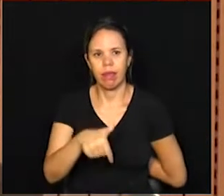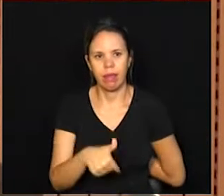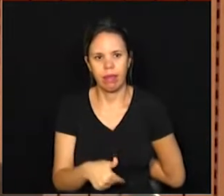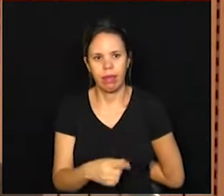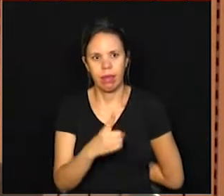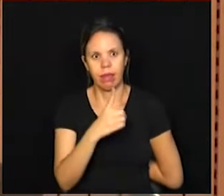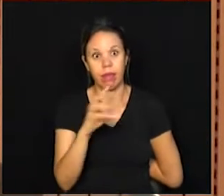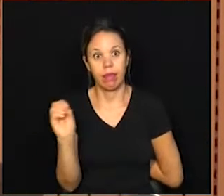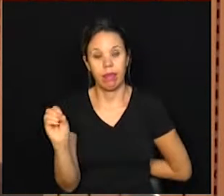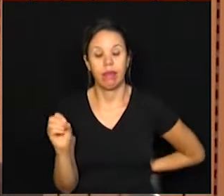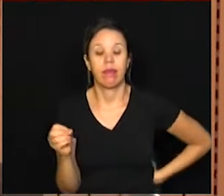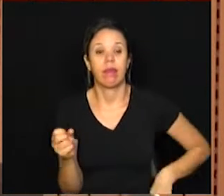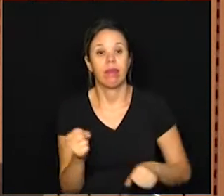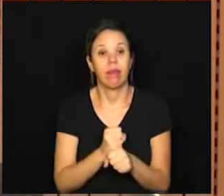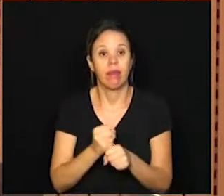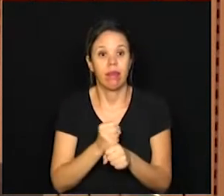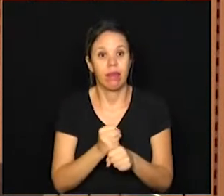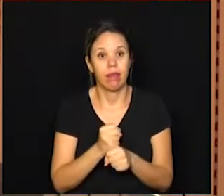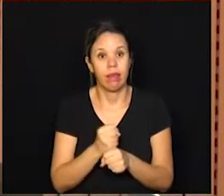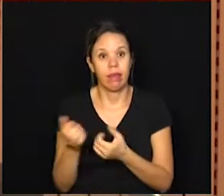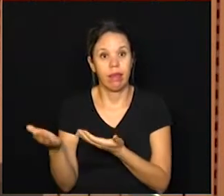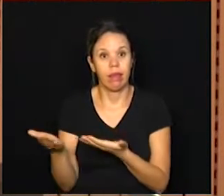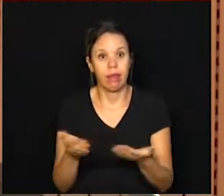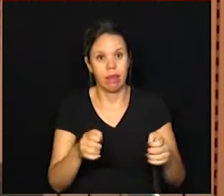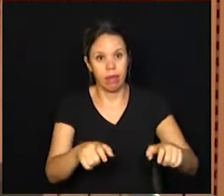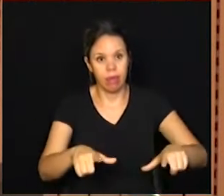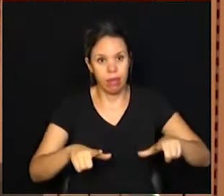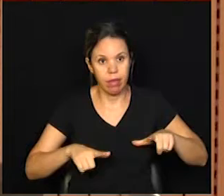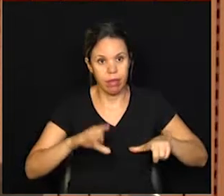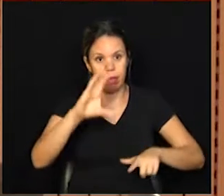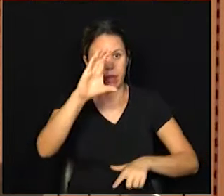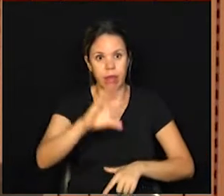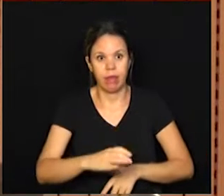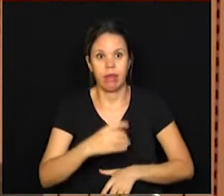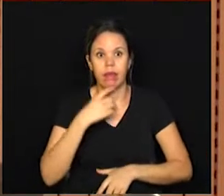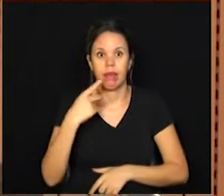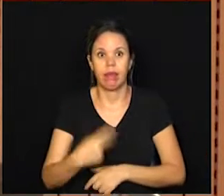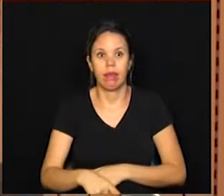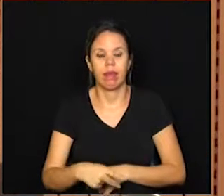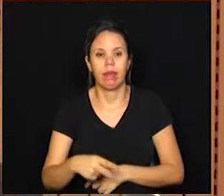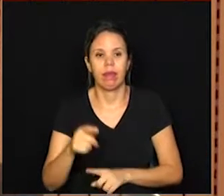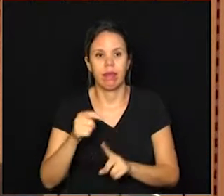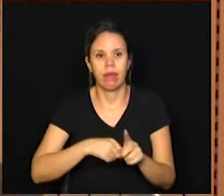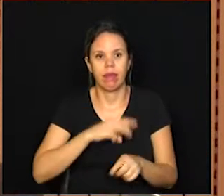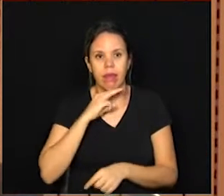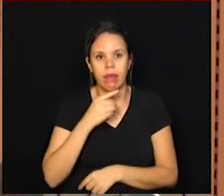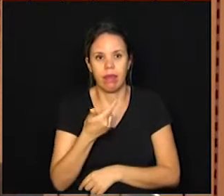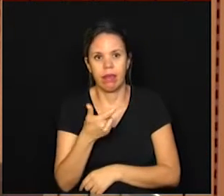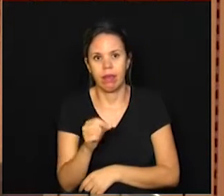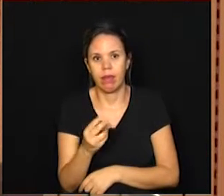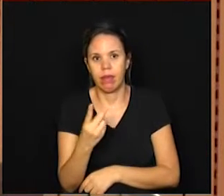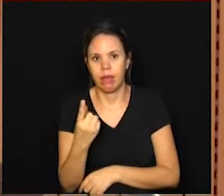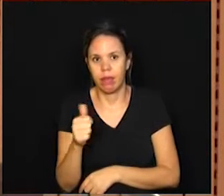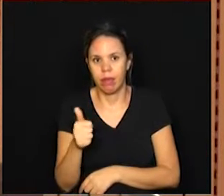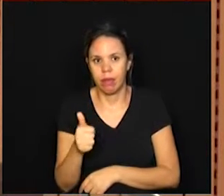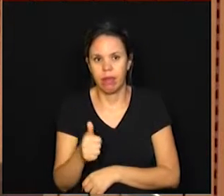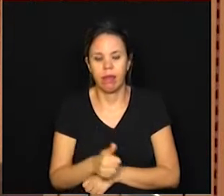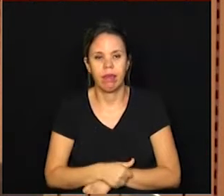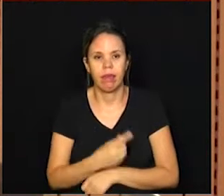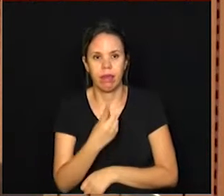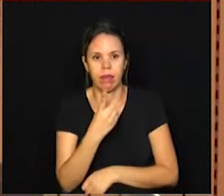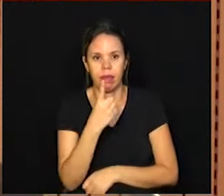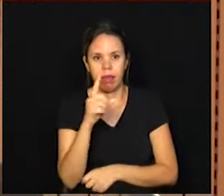10 anos, onde eu recebi o título de cidadão campineiro, em março de 2011, 10